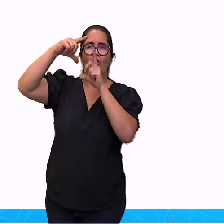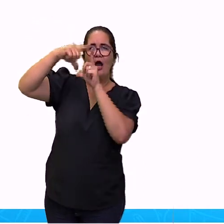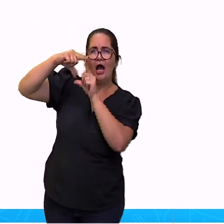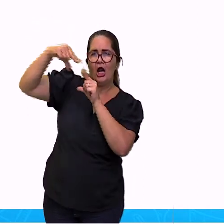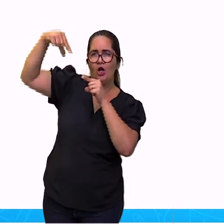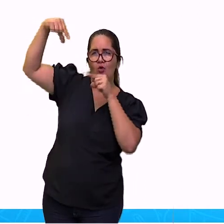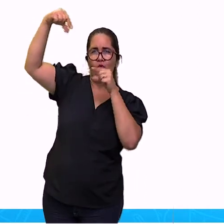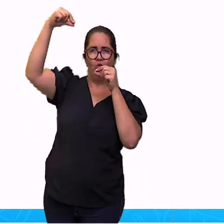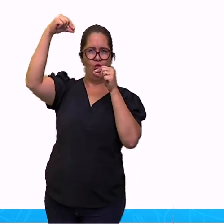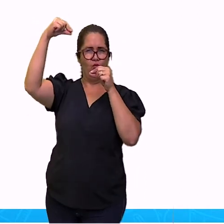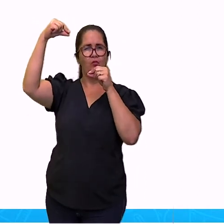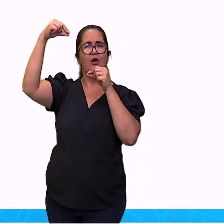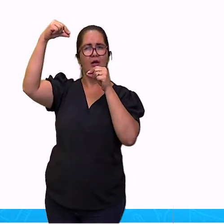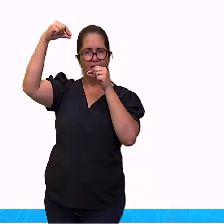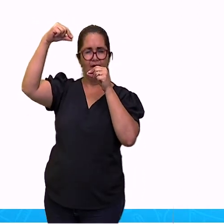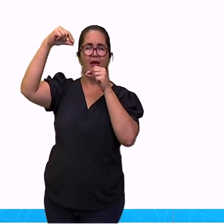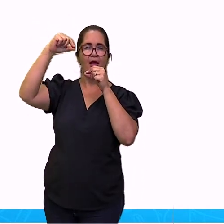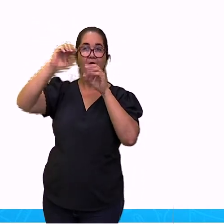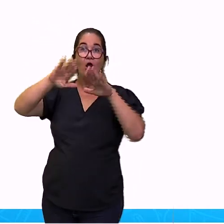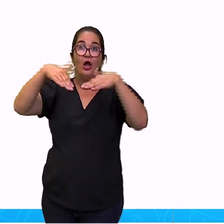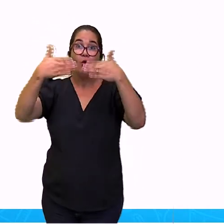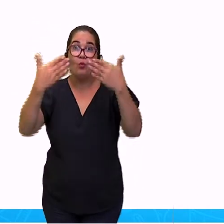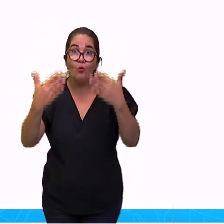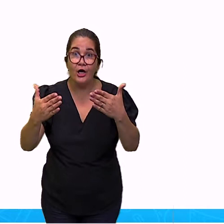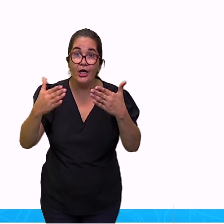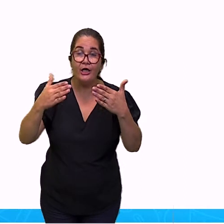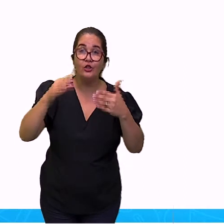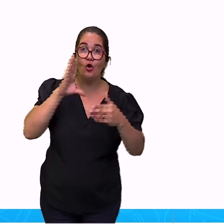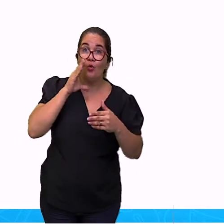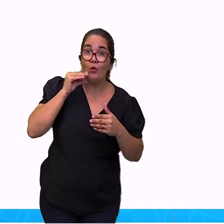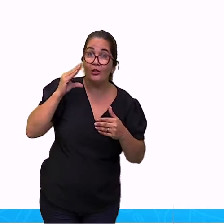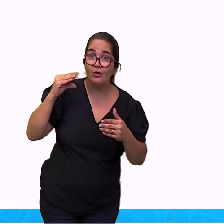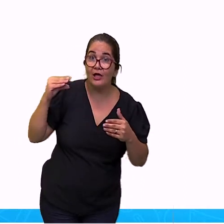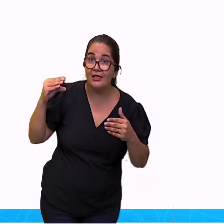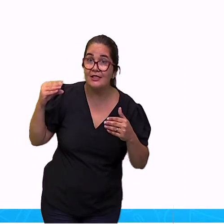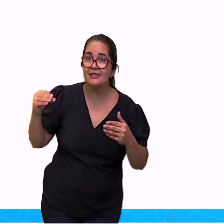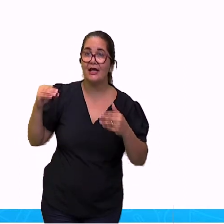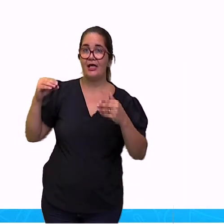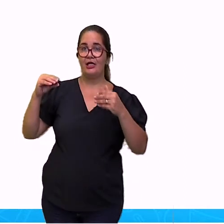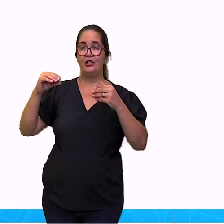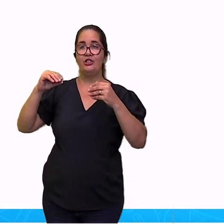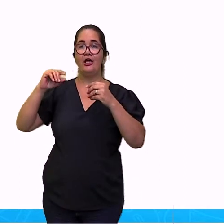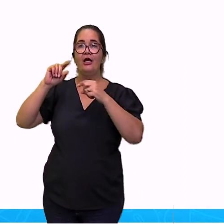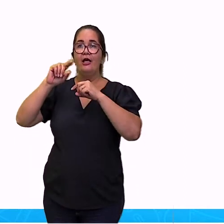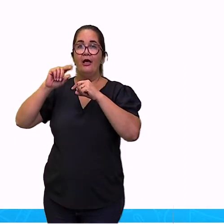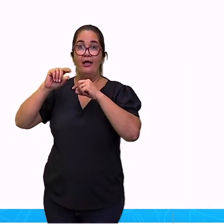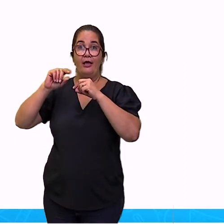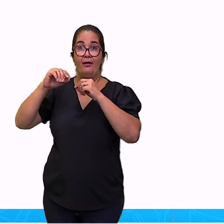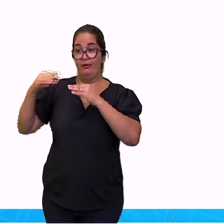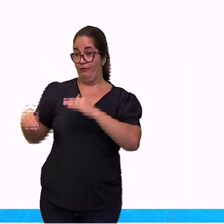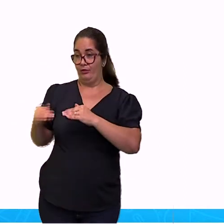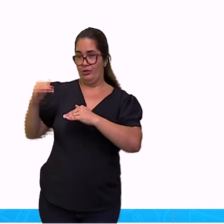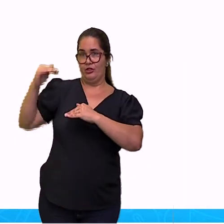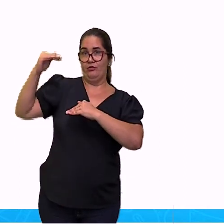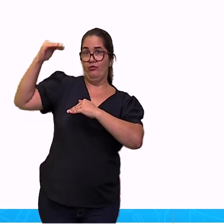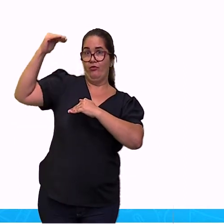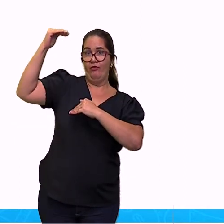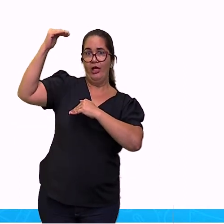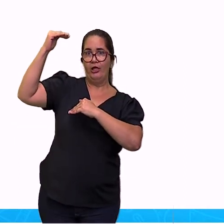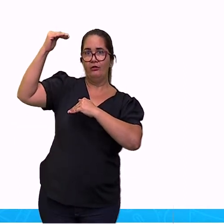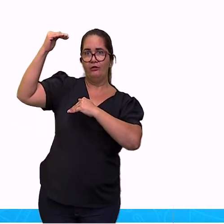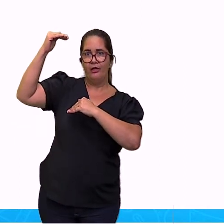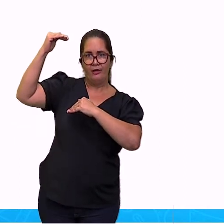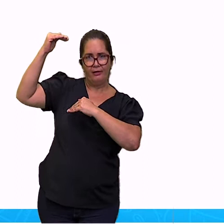aos costumes. Podem ser realizadas em grupos ou individual. As mulheres não participam de danças sagradas.